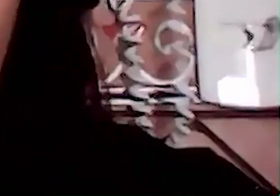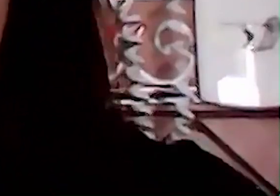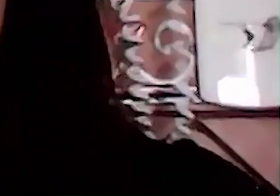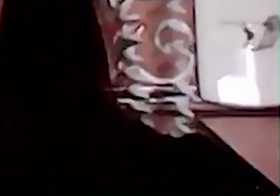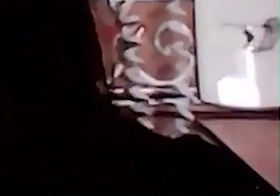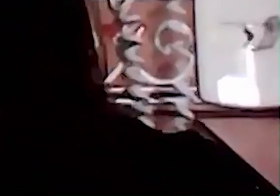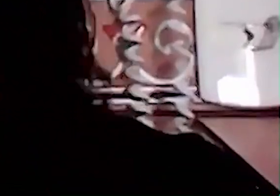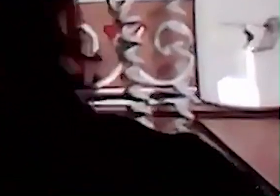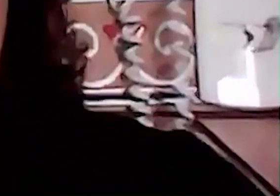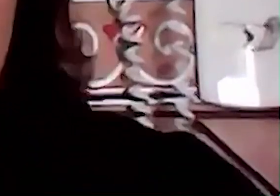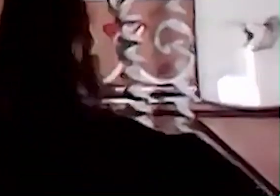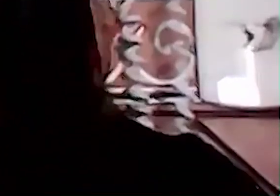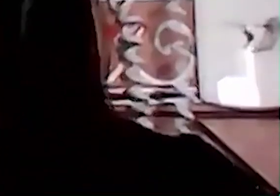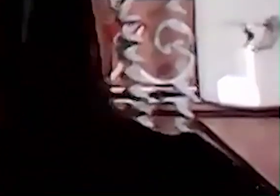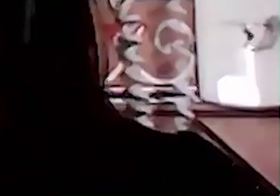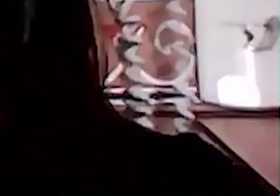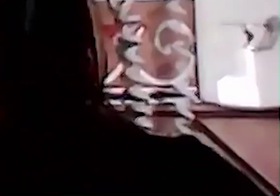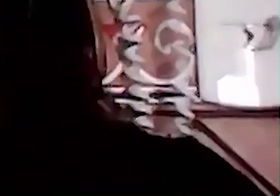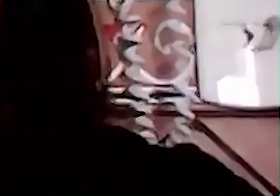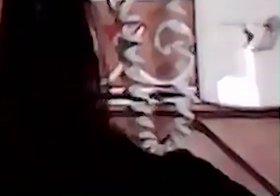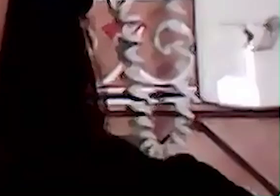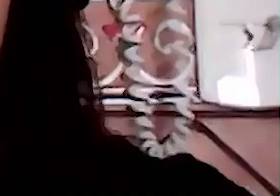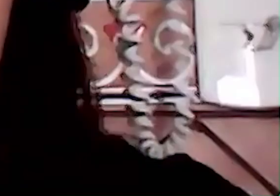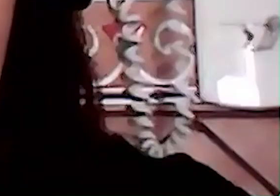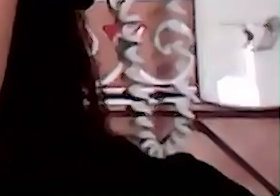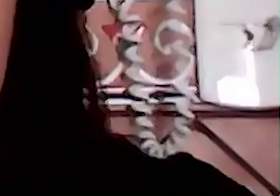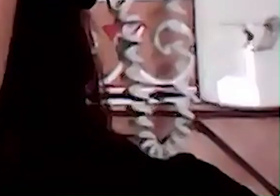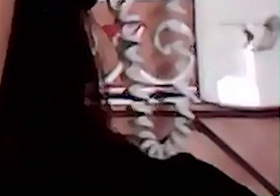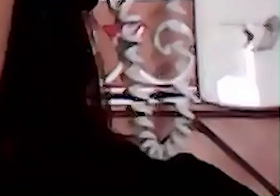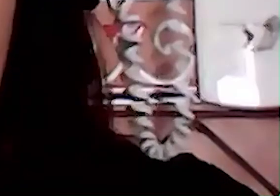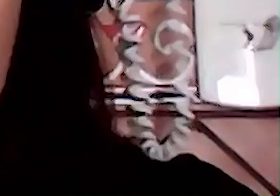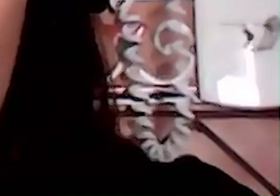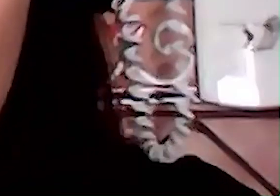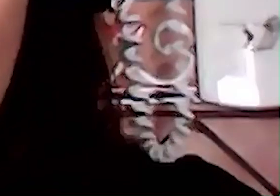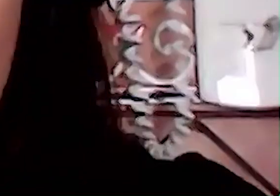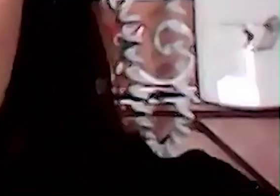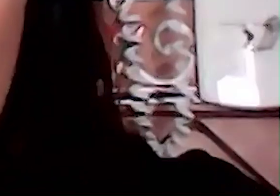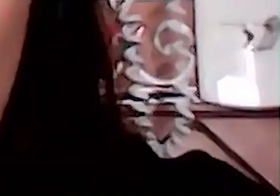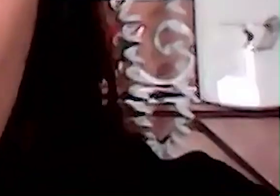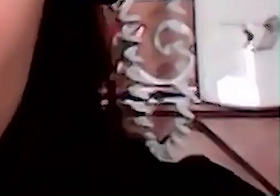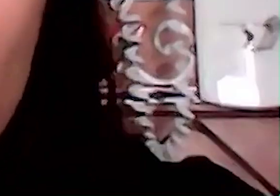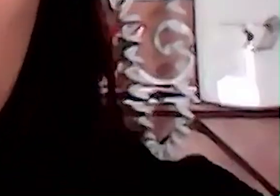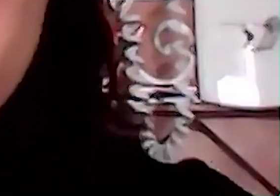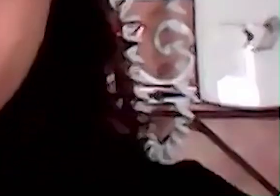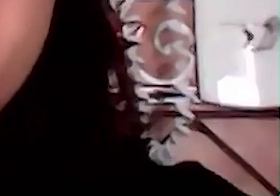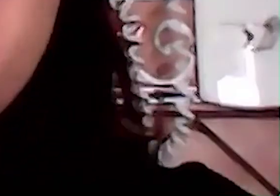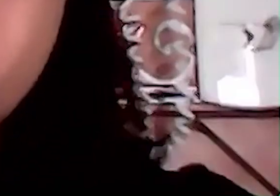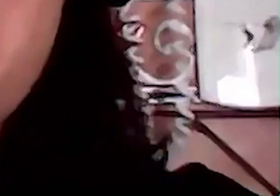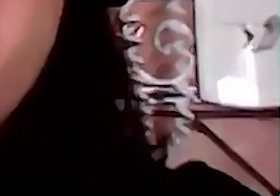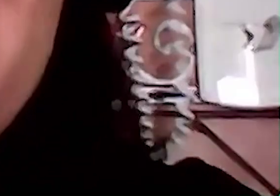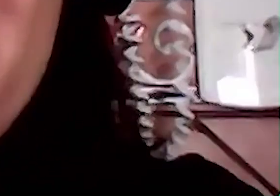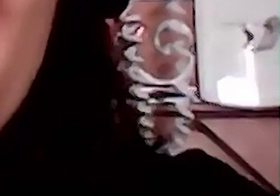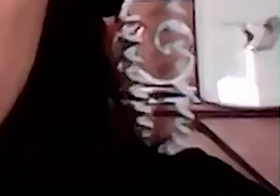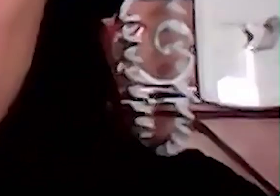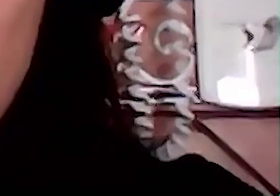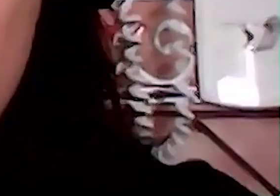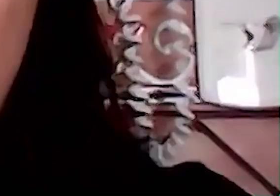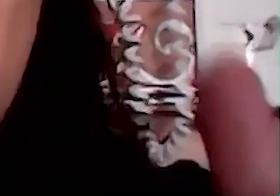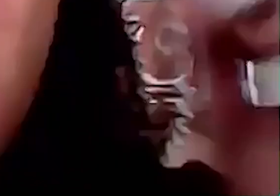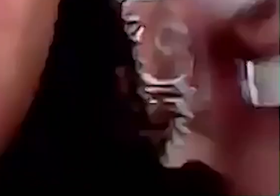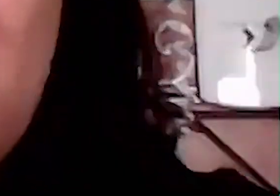quer enfim e eu vi vários vários eh queria dizer o seguinte que quando foi colocado pela branca que